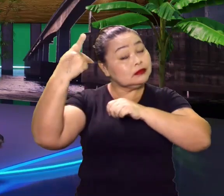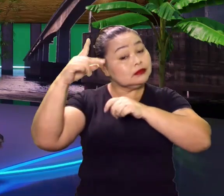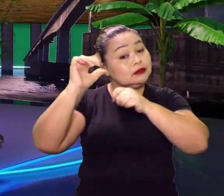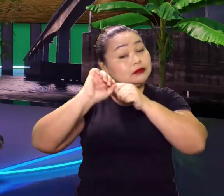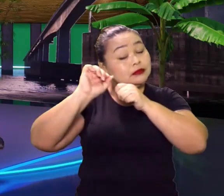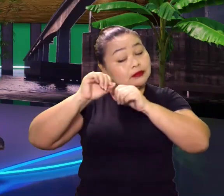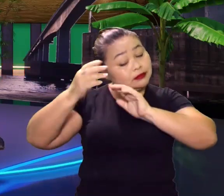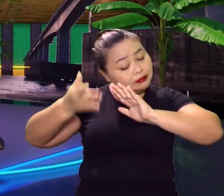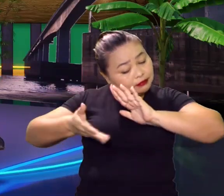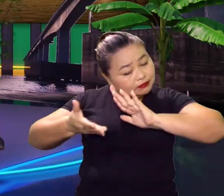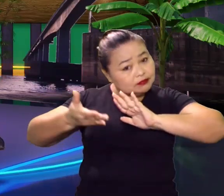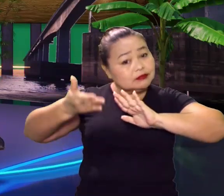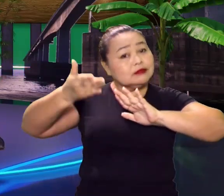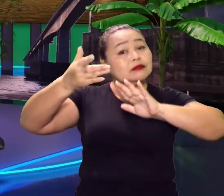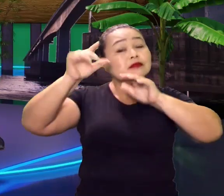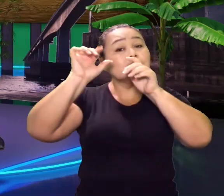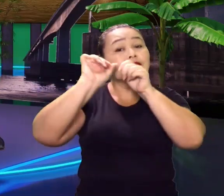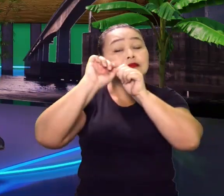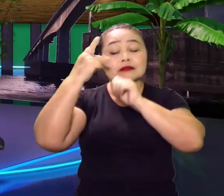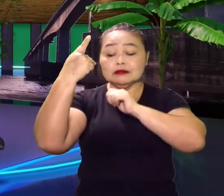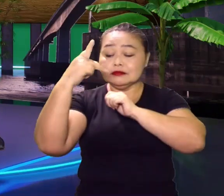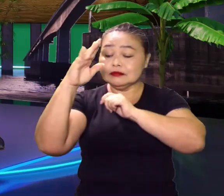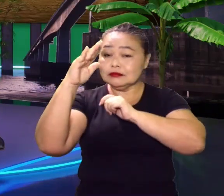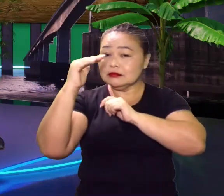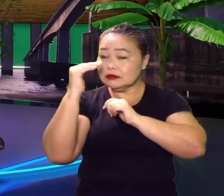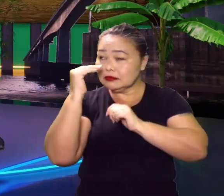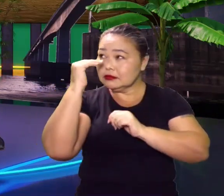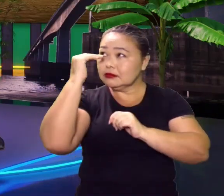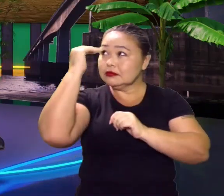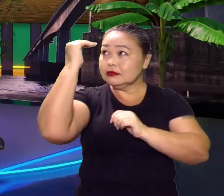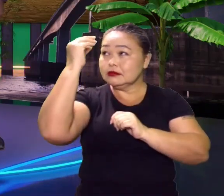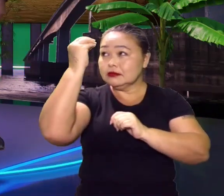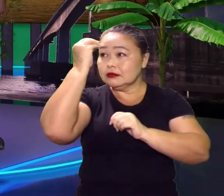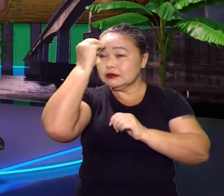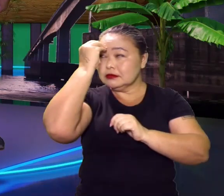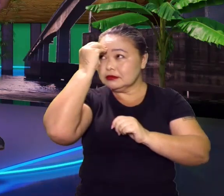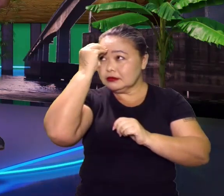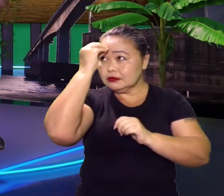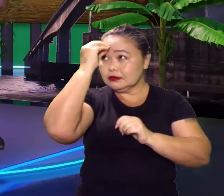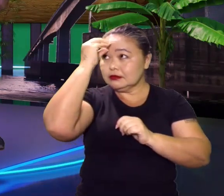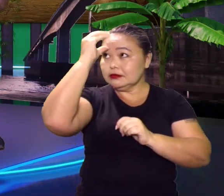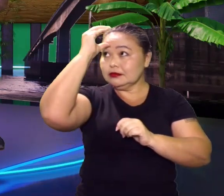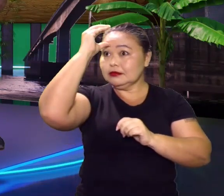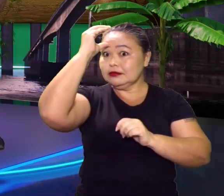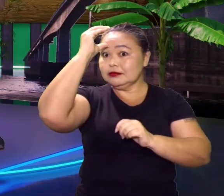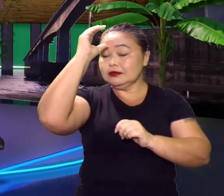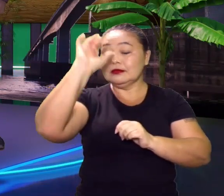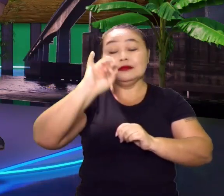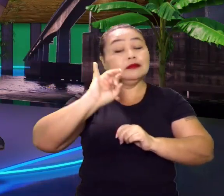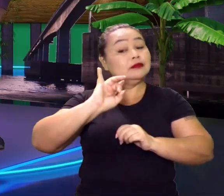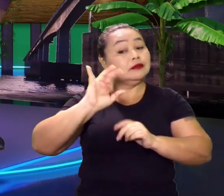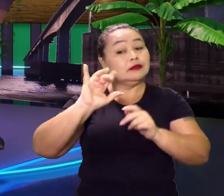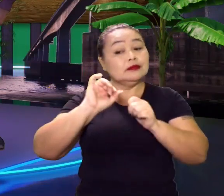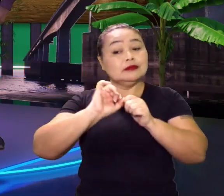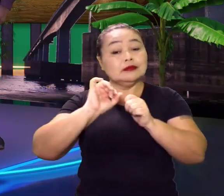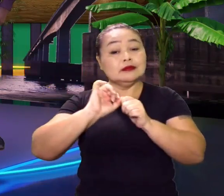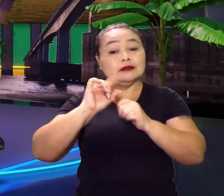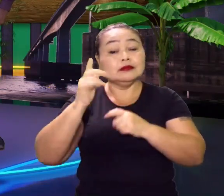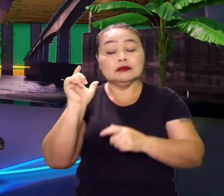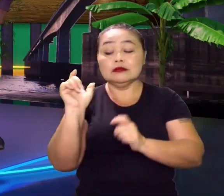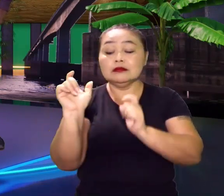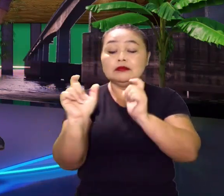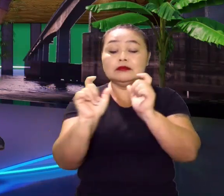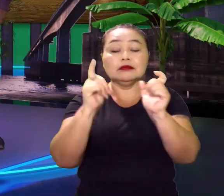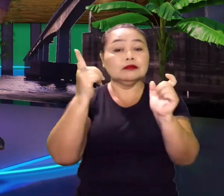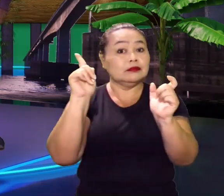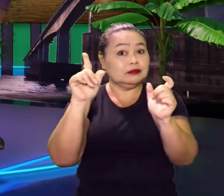vai alavancar o seu nível de conhecimento, não só muitos termos geográficos que